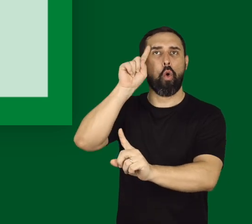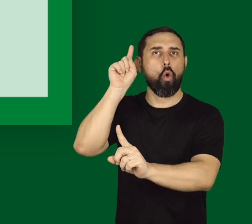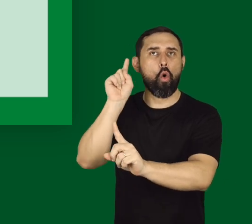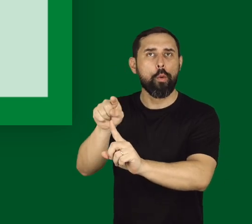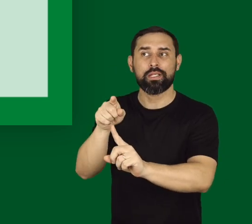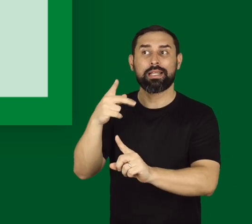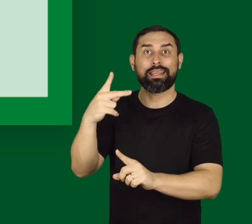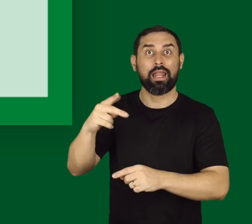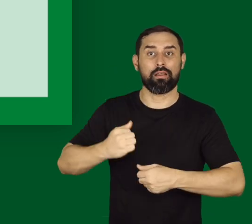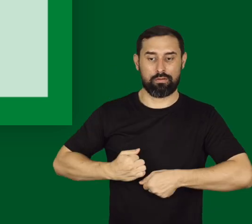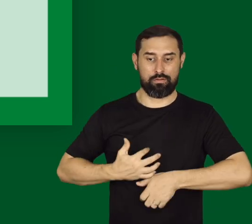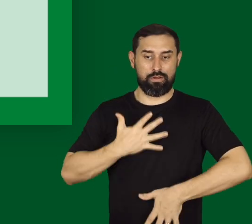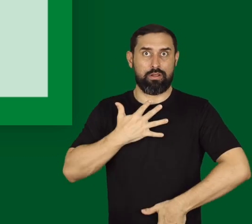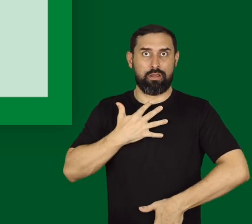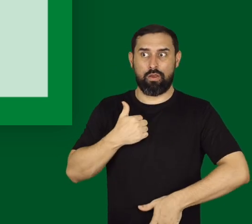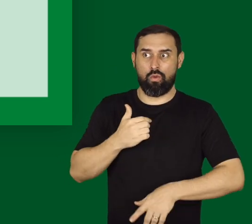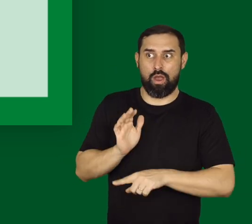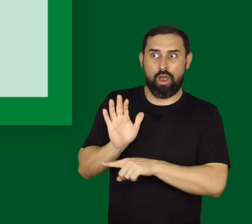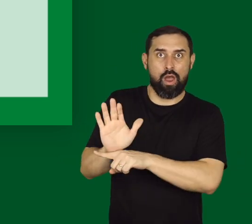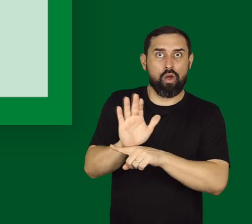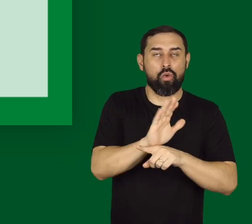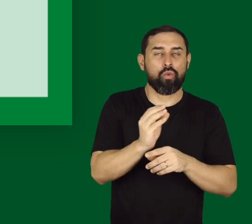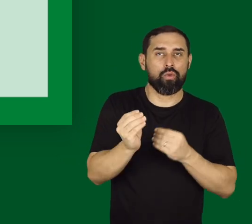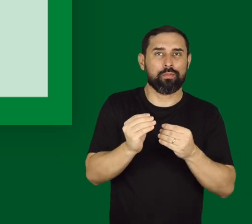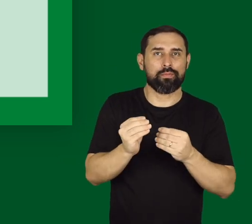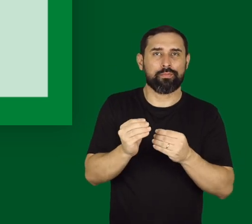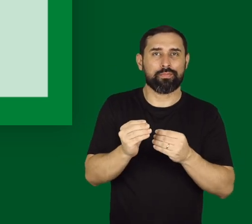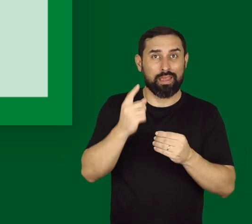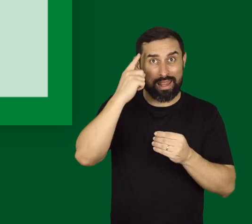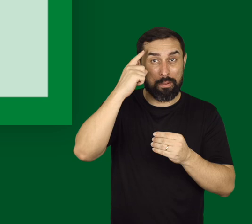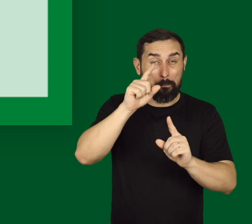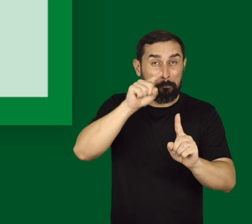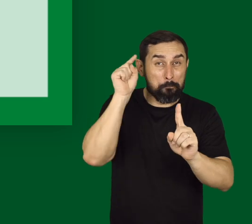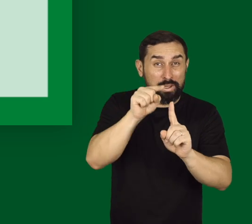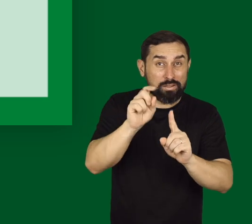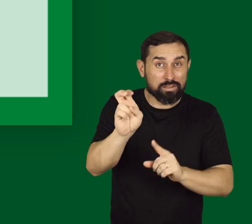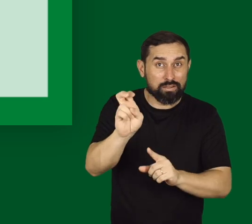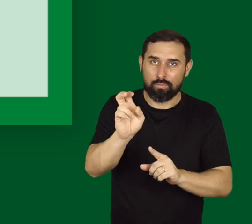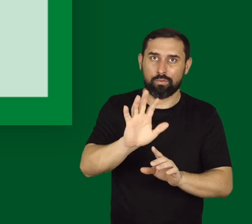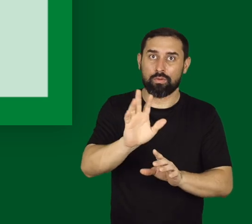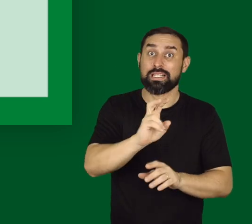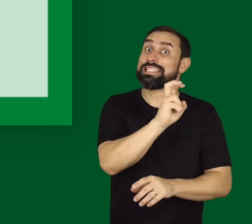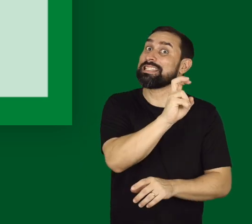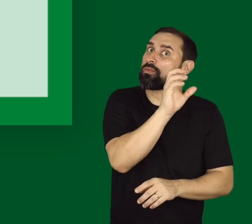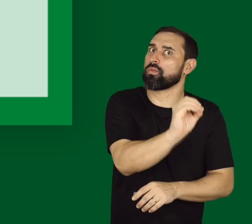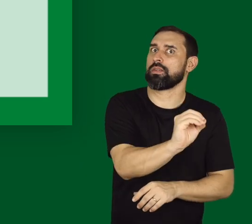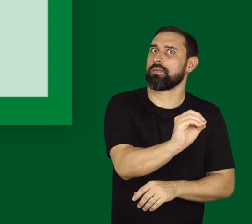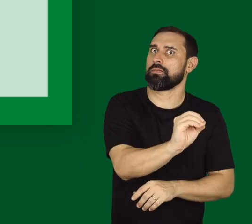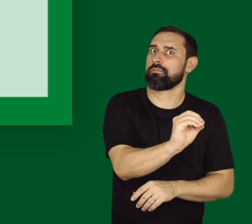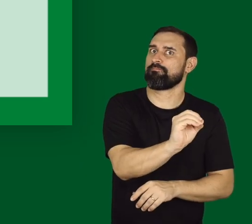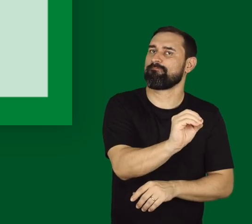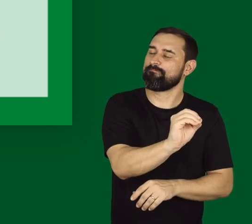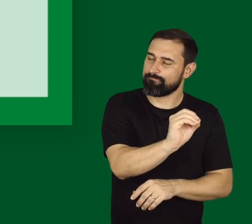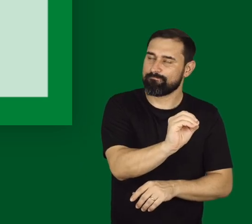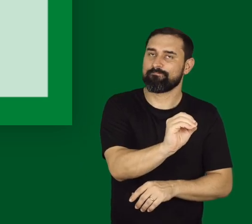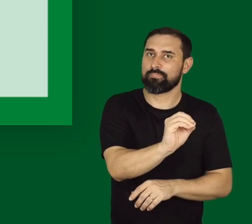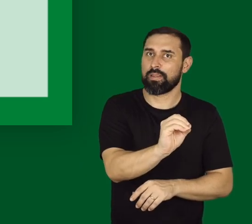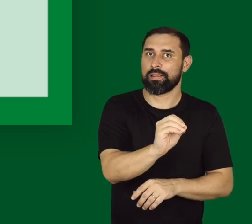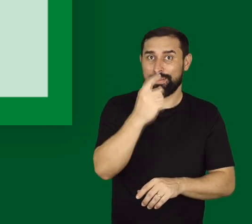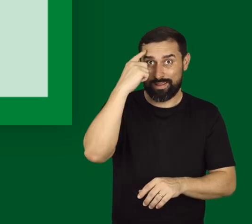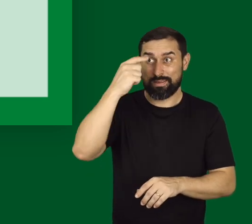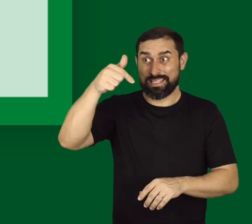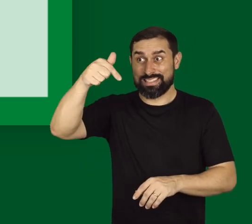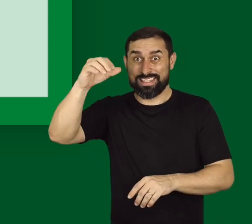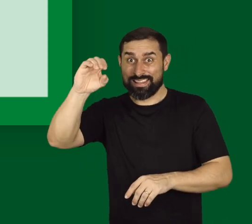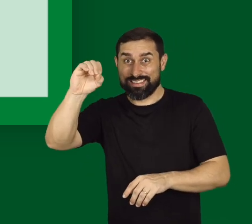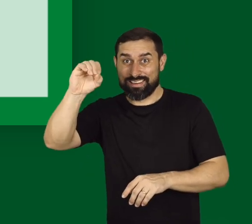a gente vai percorrer na emergência. Quando a gente está falando aqui dos alvos terapêuticos na sepsis pediátrica, lembrar